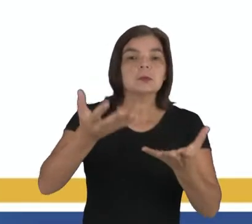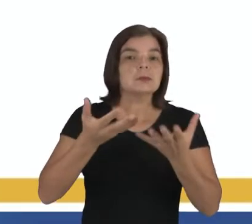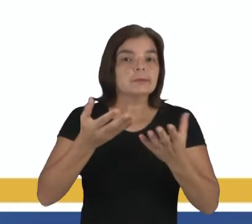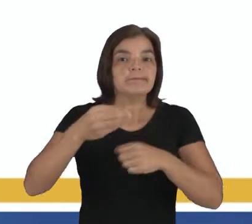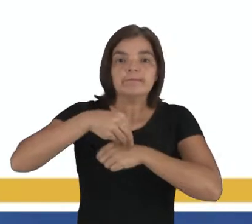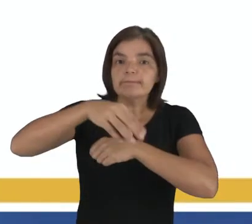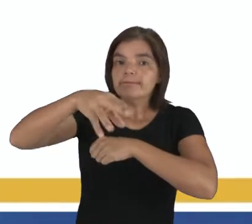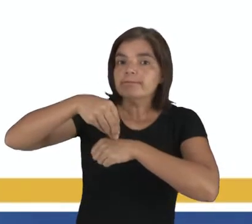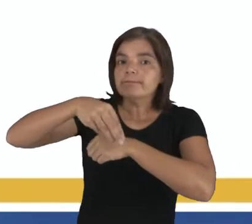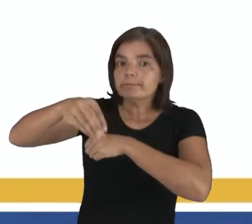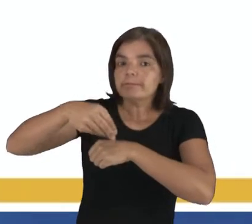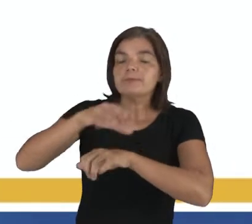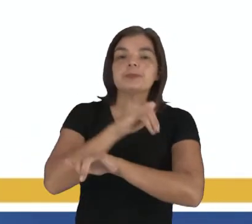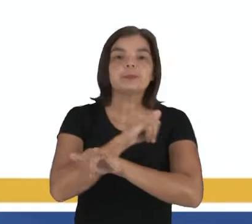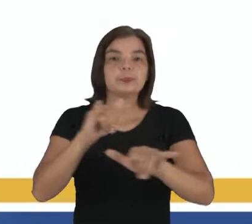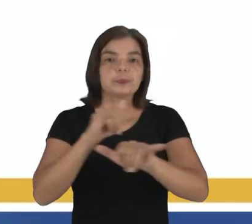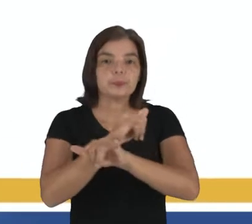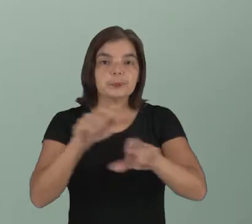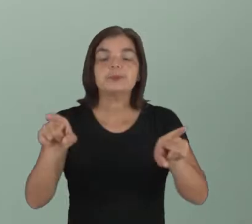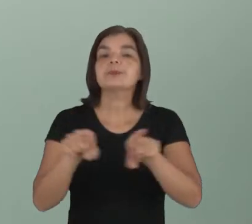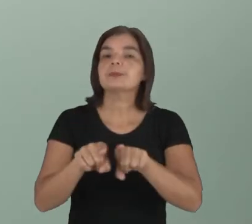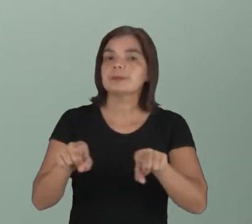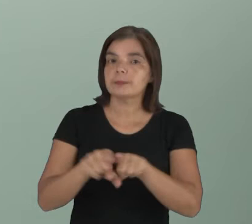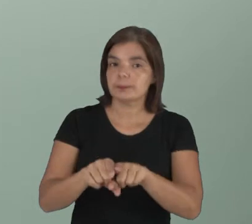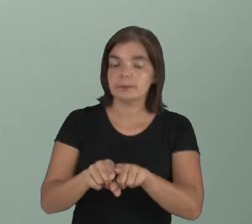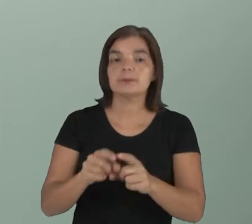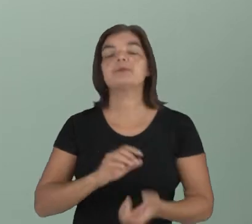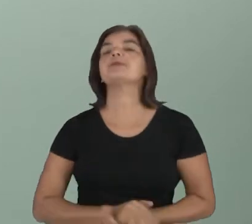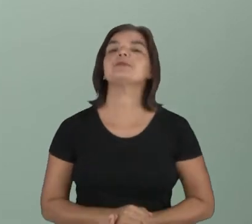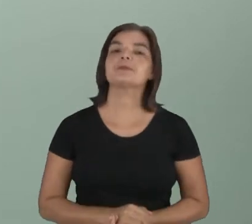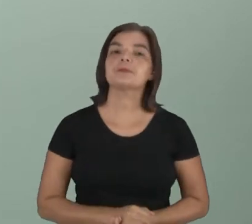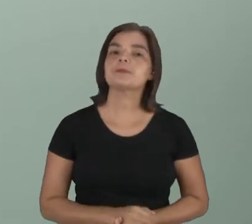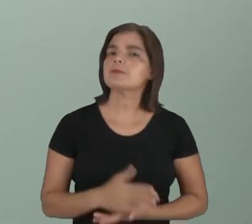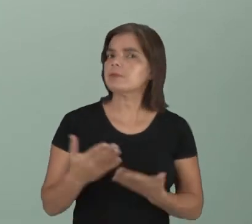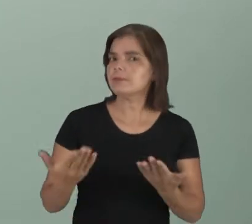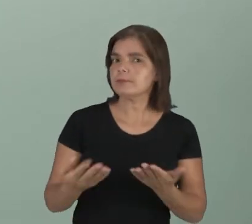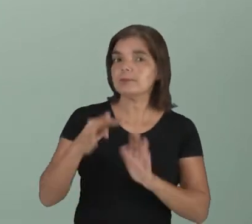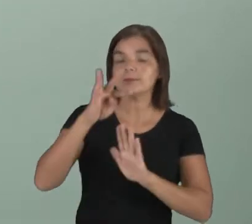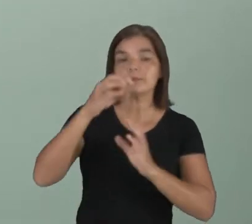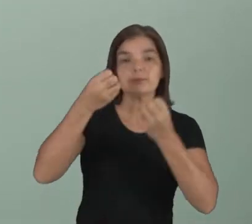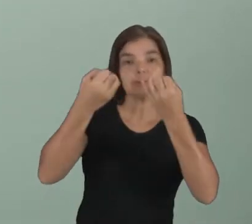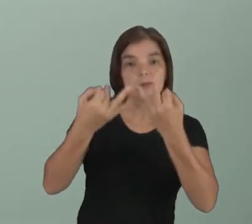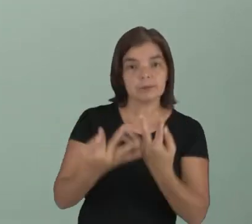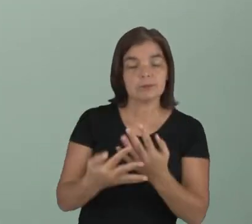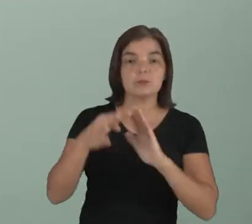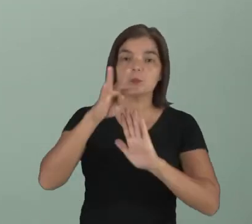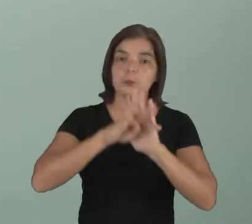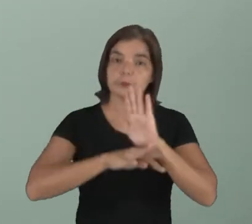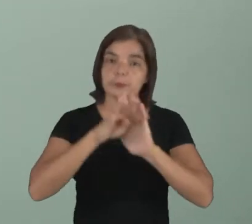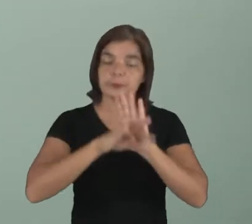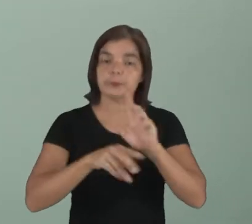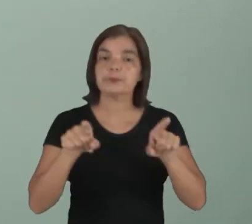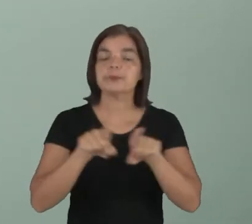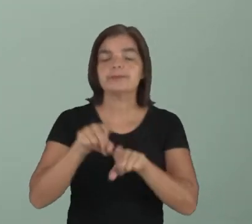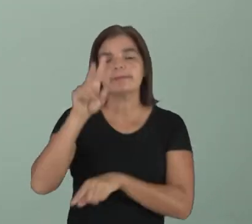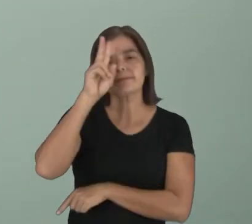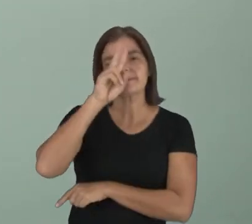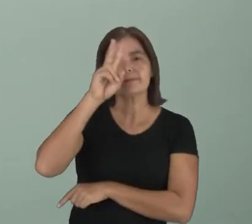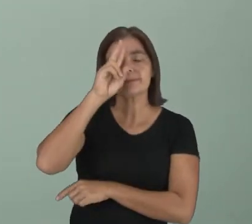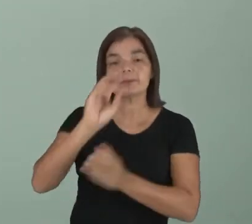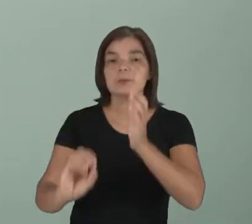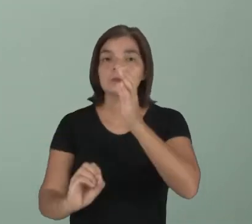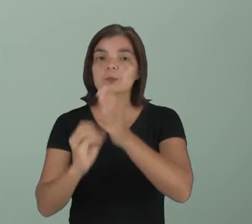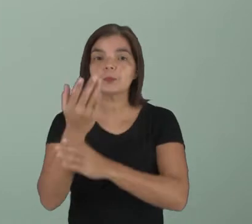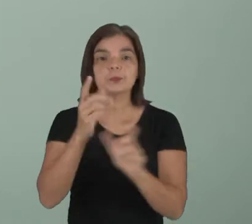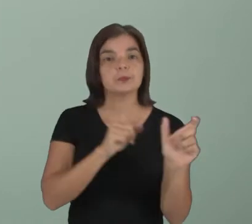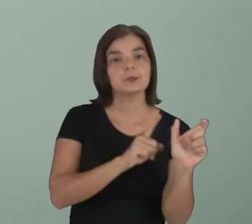queremos transmitir, a informação que queremos transmitir. Quando falamos aí em texto, também nos faz lembrar da